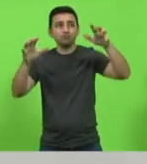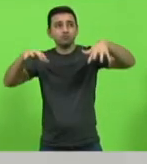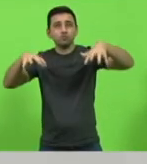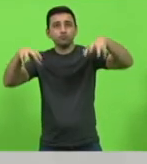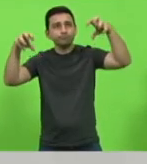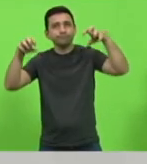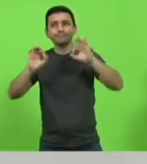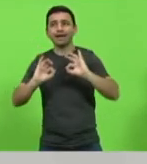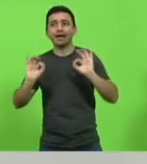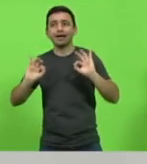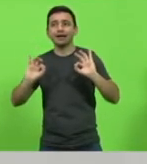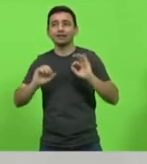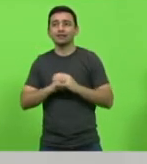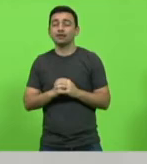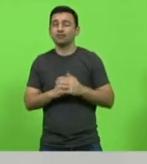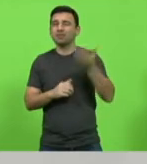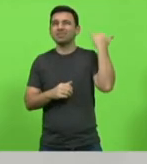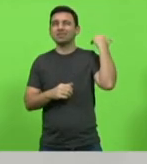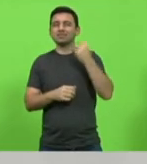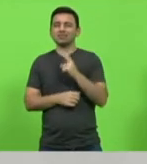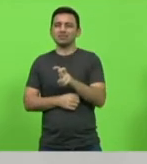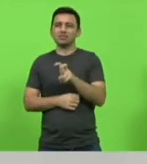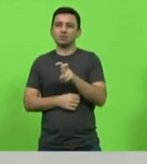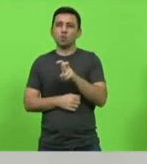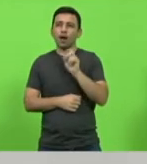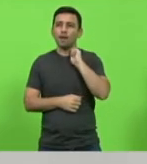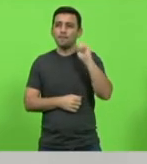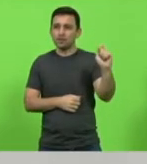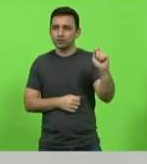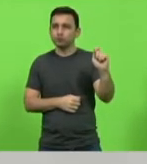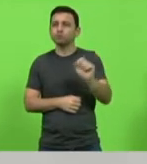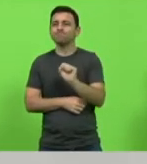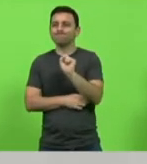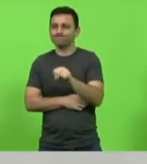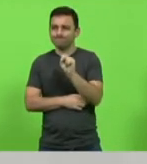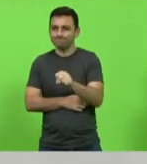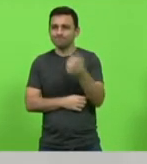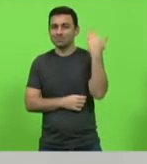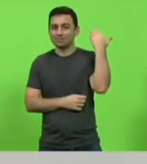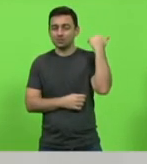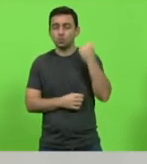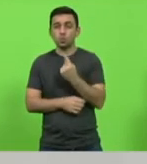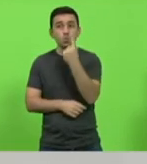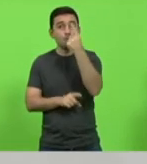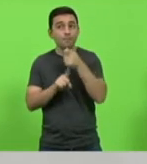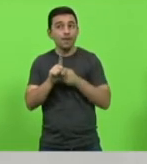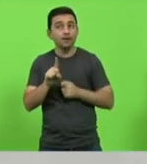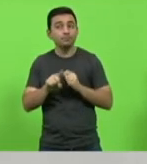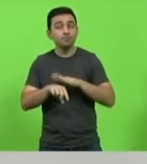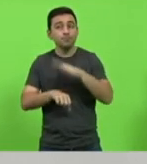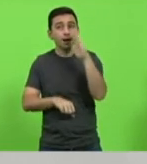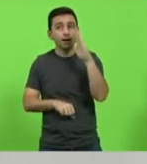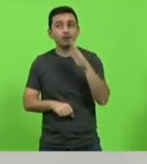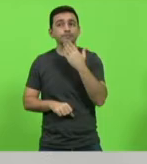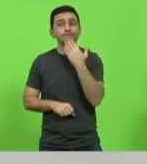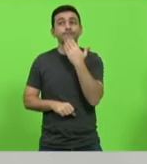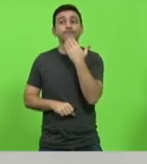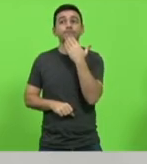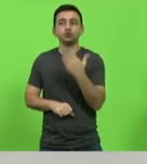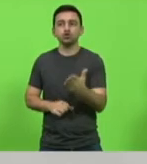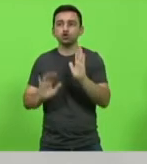nós estamos desde o dia cinco de Abril isso mesmo há mais de um mês com o rei e